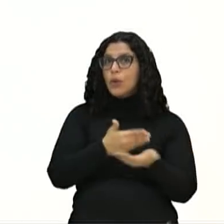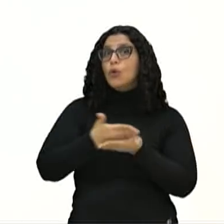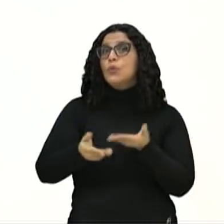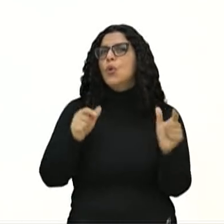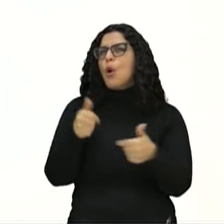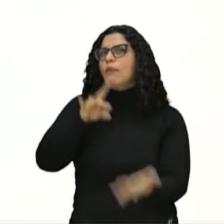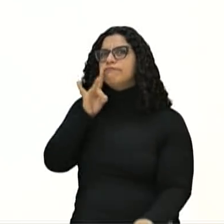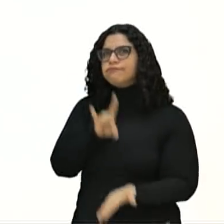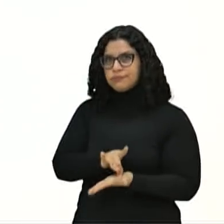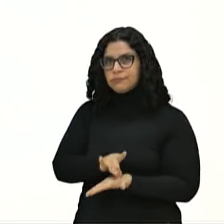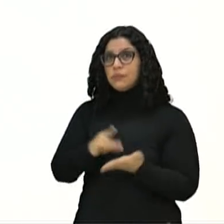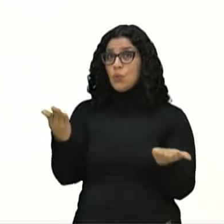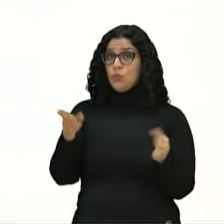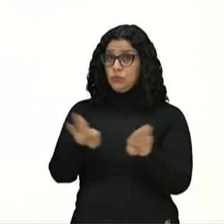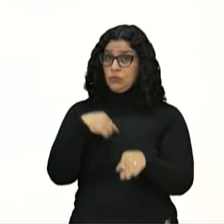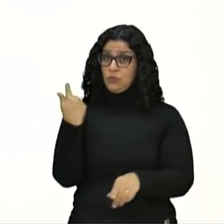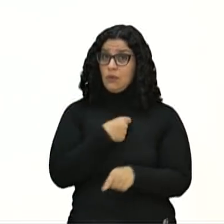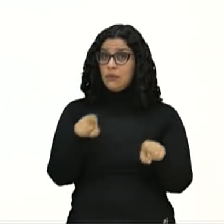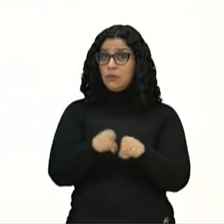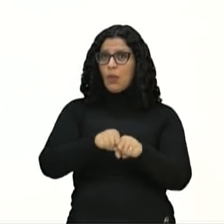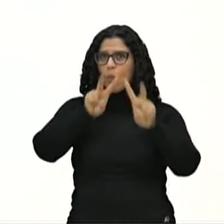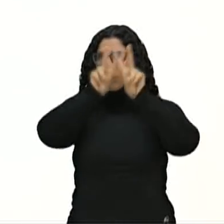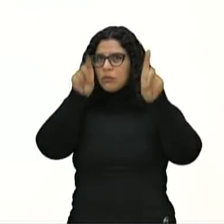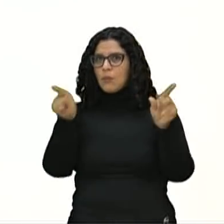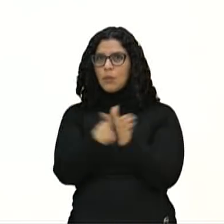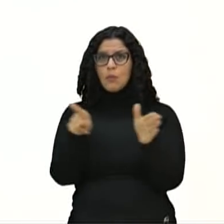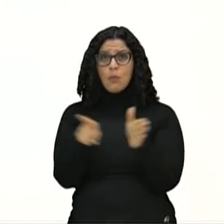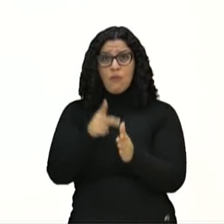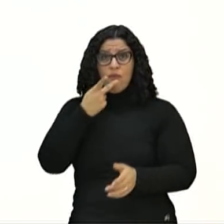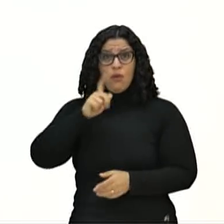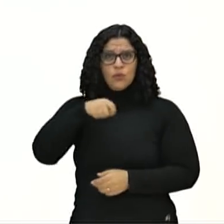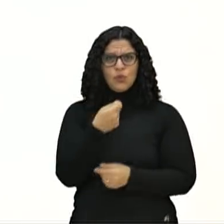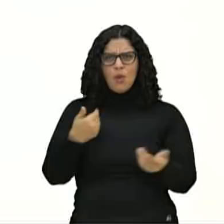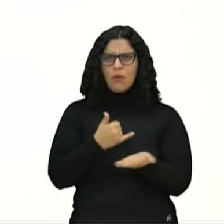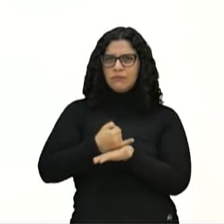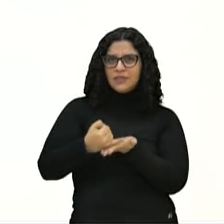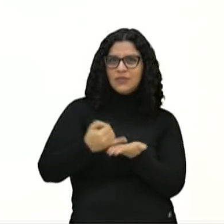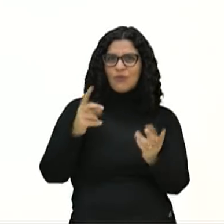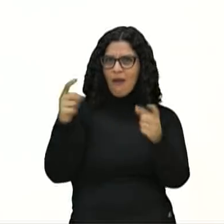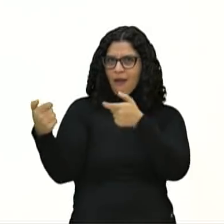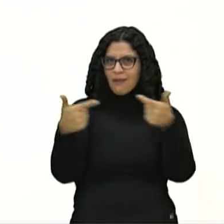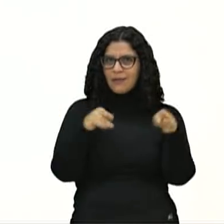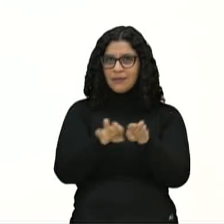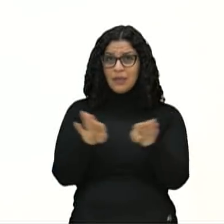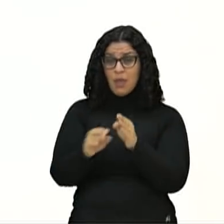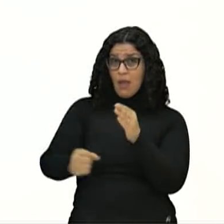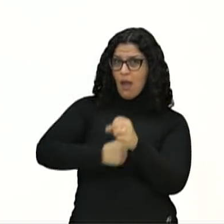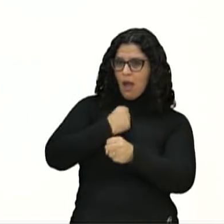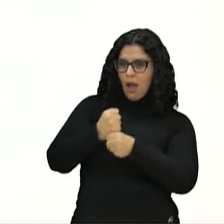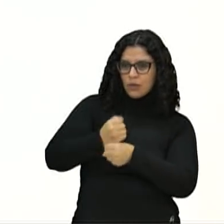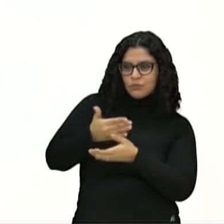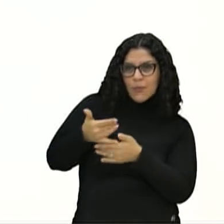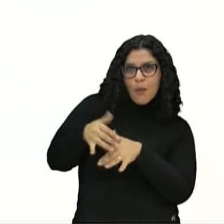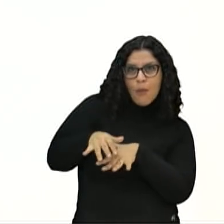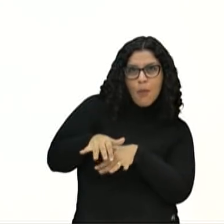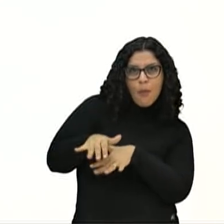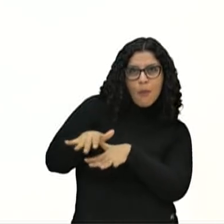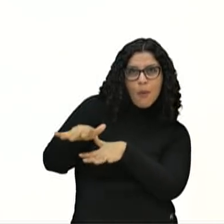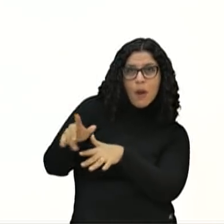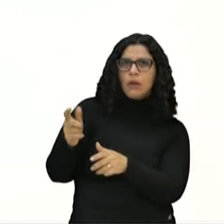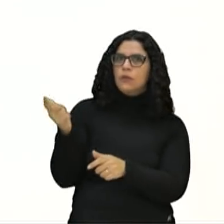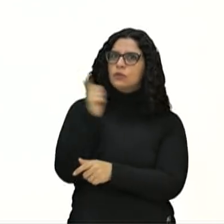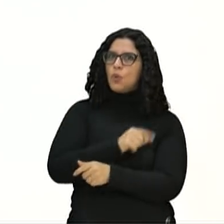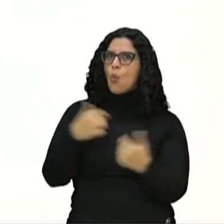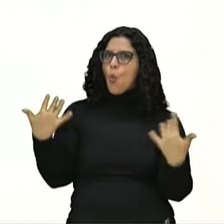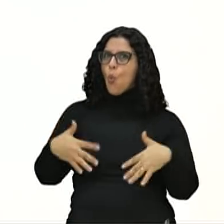começou de verdade. Hoje, então, o nosso tema é tratar esse início da guerra, os primeiros anos onde o eixo mandou